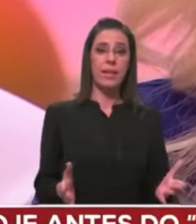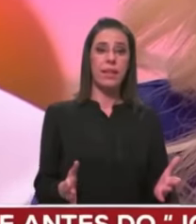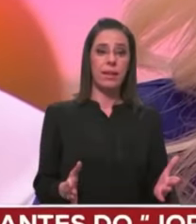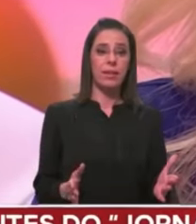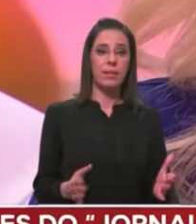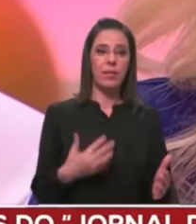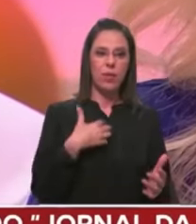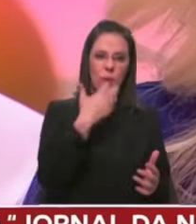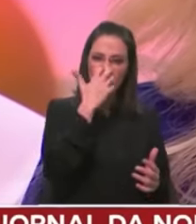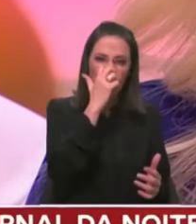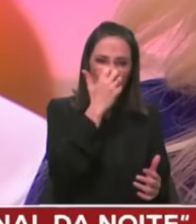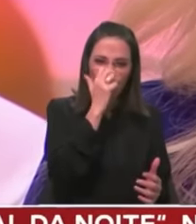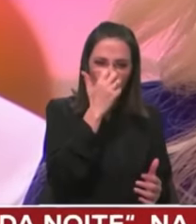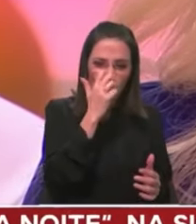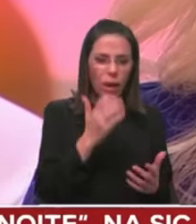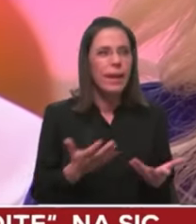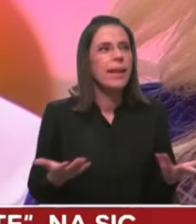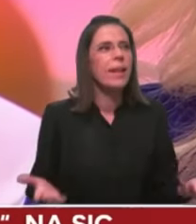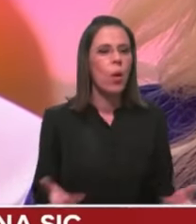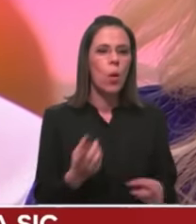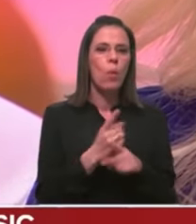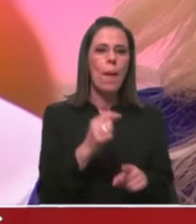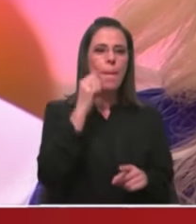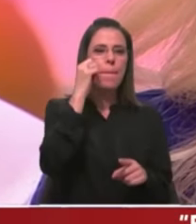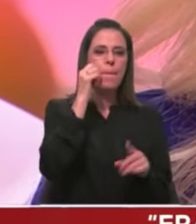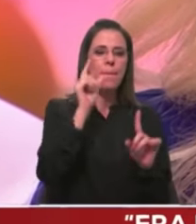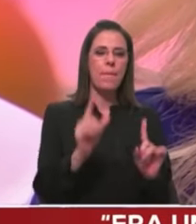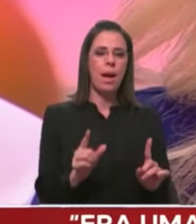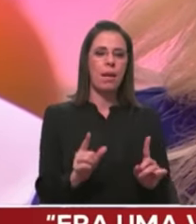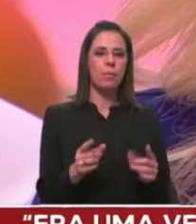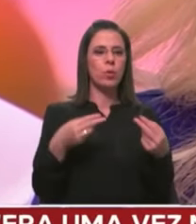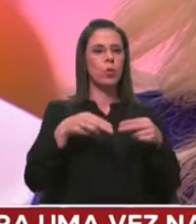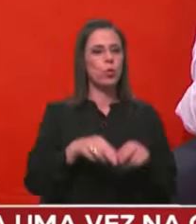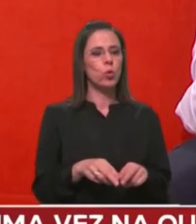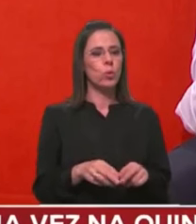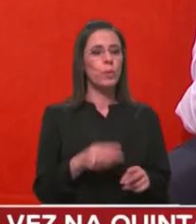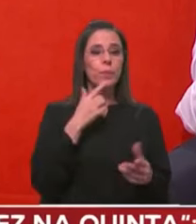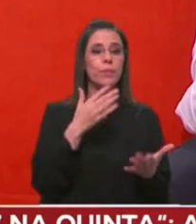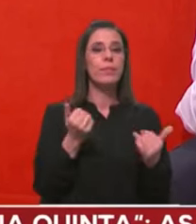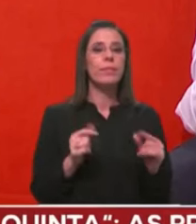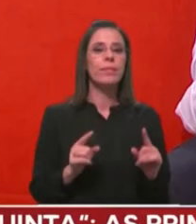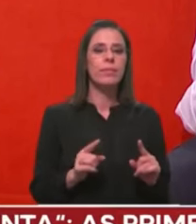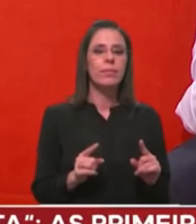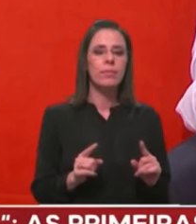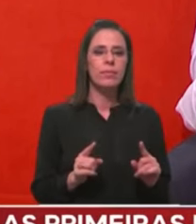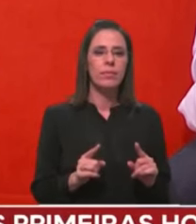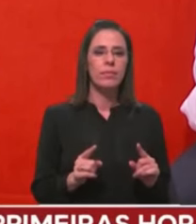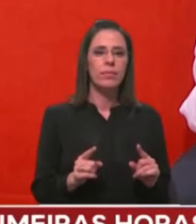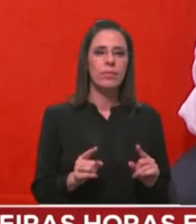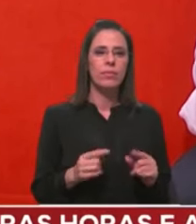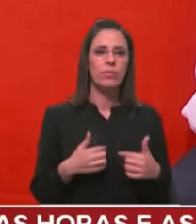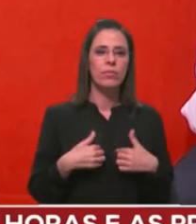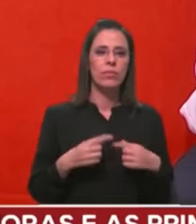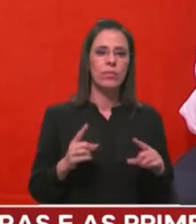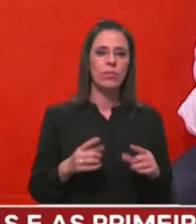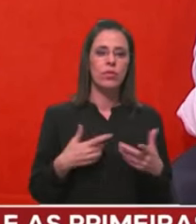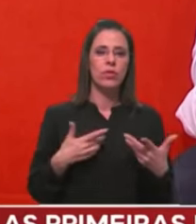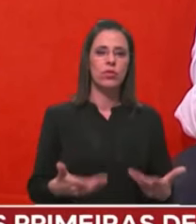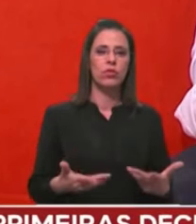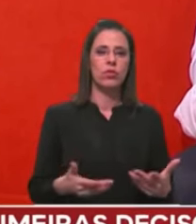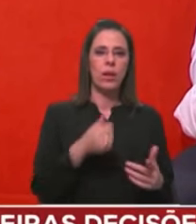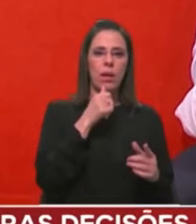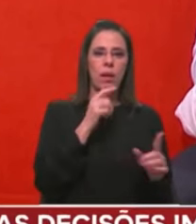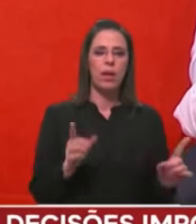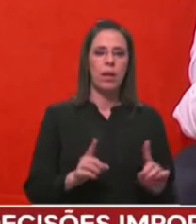Vou ser muito cusca, muito cusca. Sim. Mas então, porquê é que ainda não deram a possibilidade de viver um com a Diga, não diga? Não vamos para já tomar